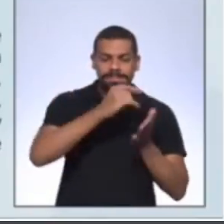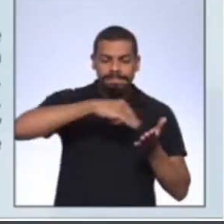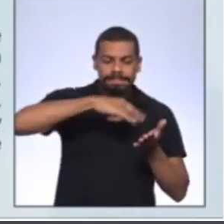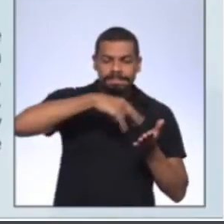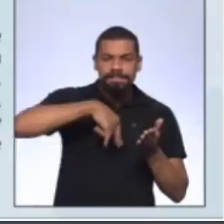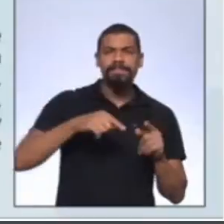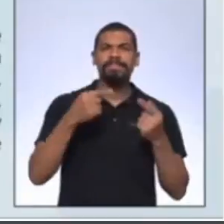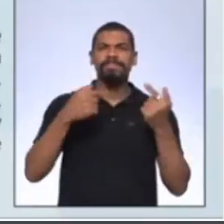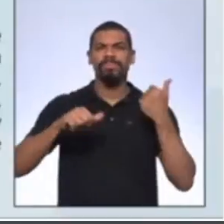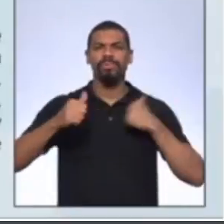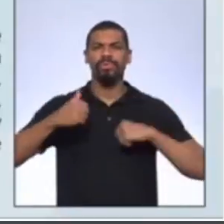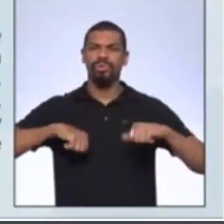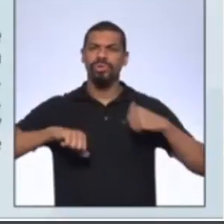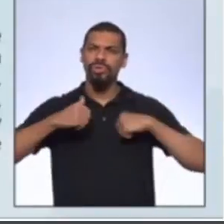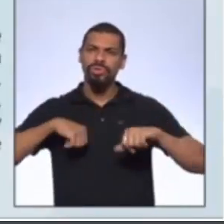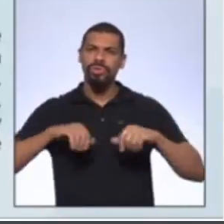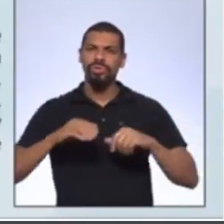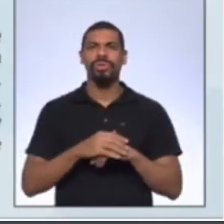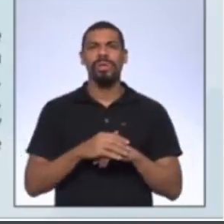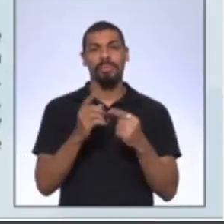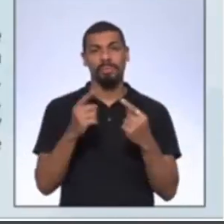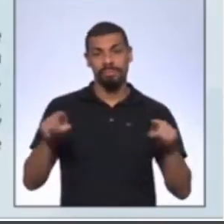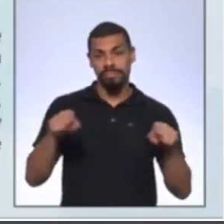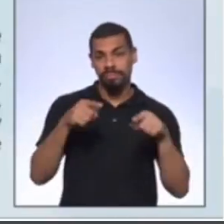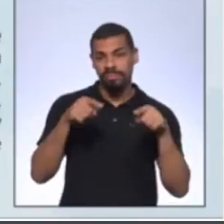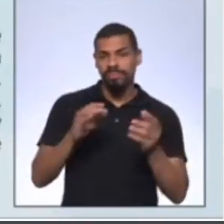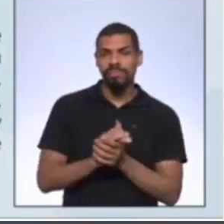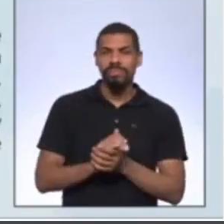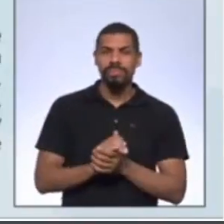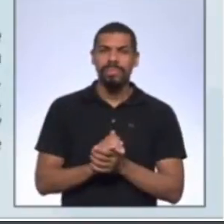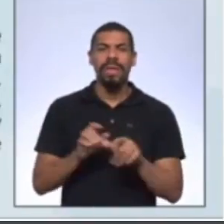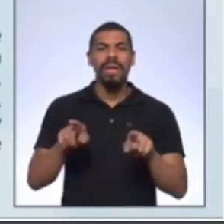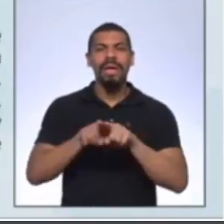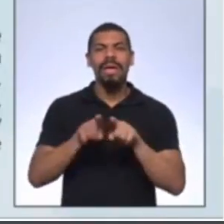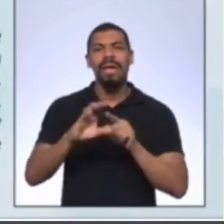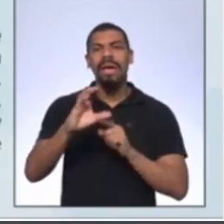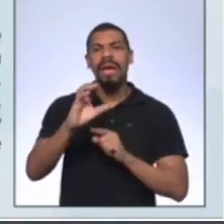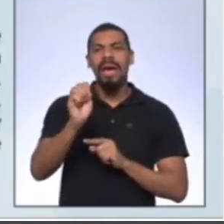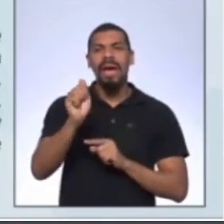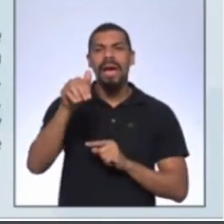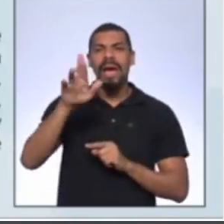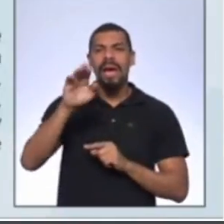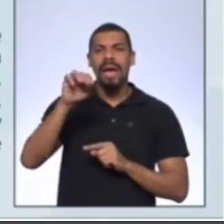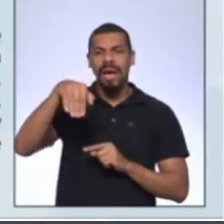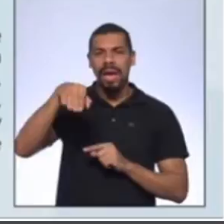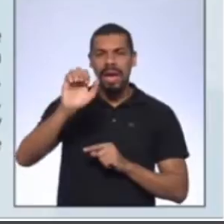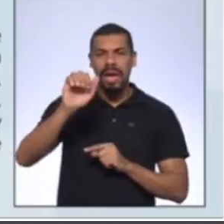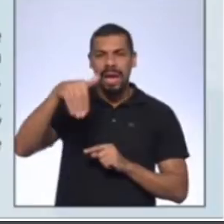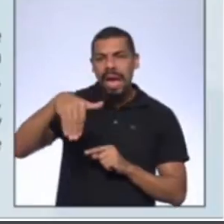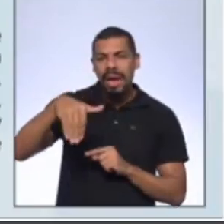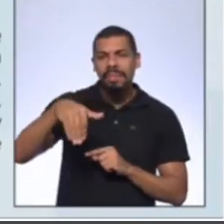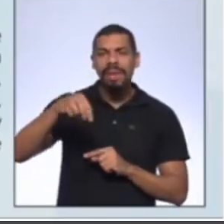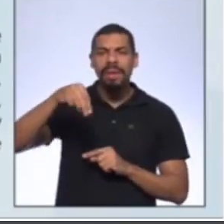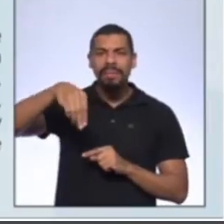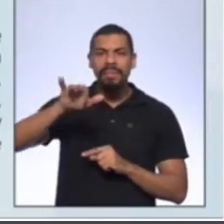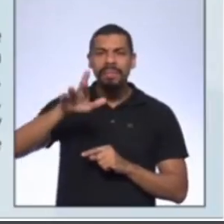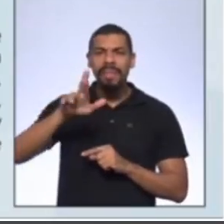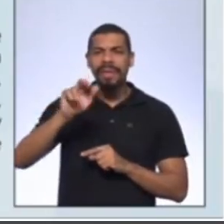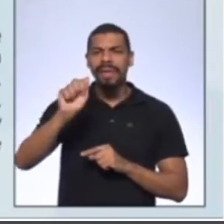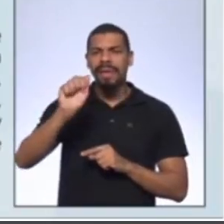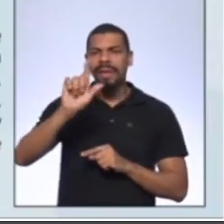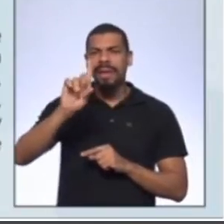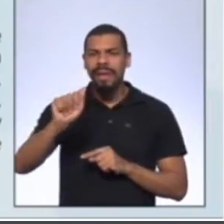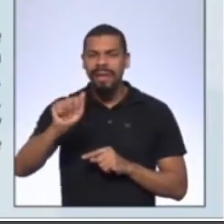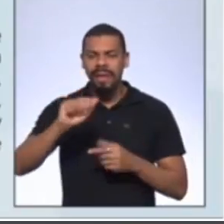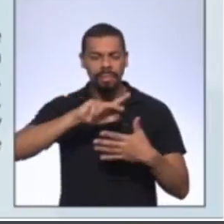como astros do momento grandes nomes da música como carmen miranda dalva de oliveira ângela maria cauby peixoto nelson